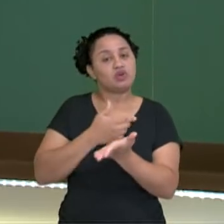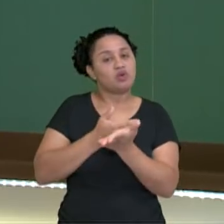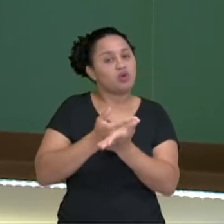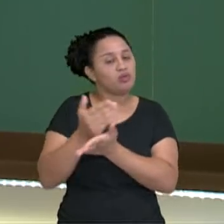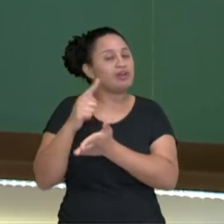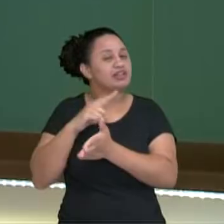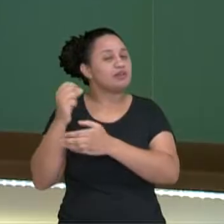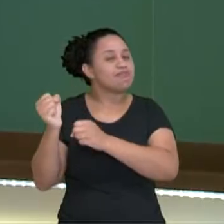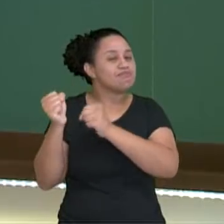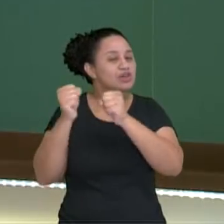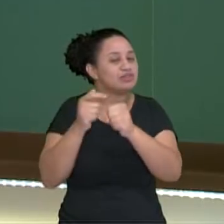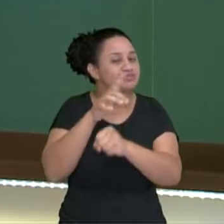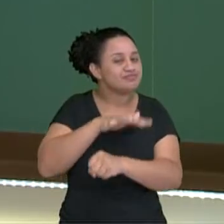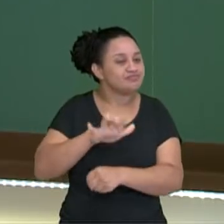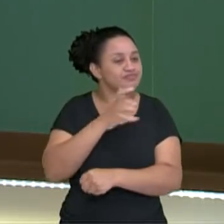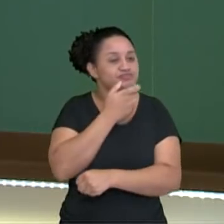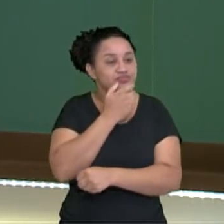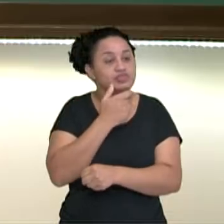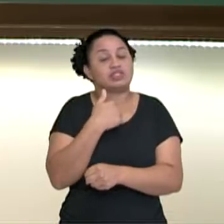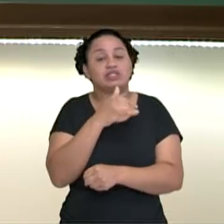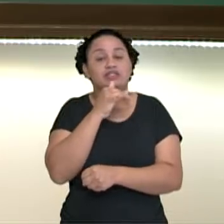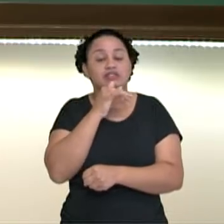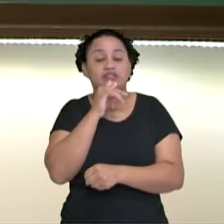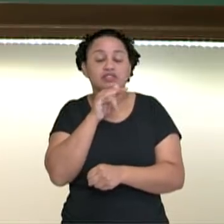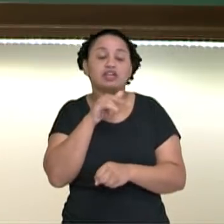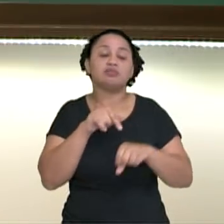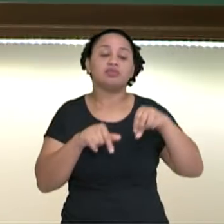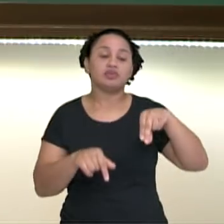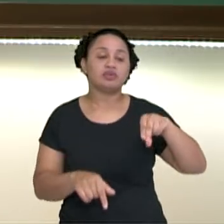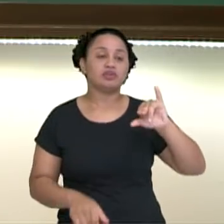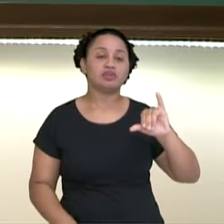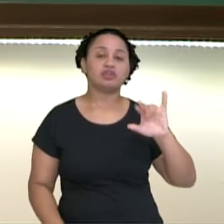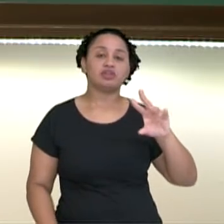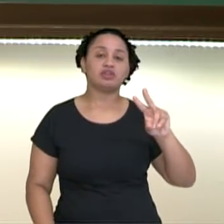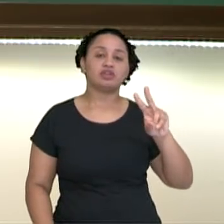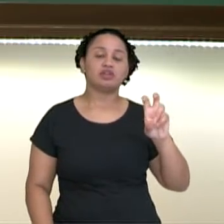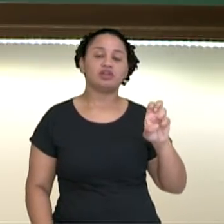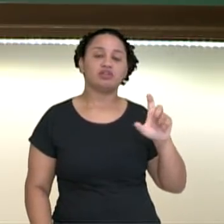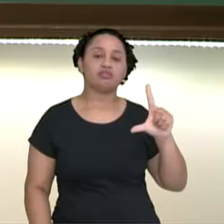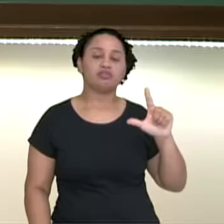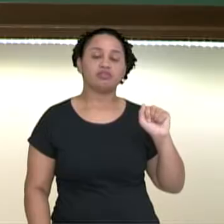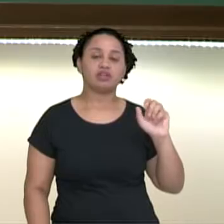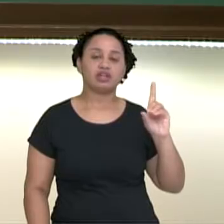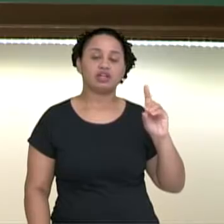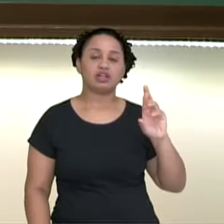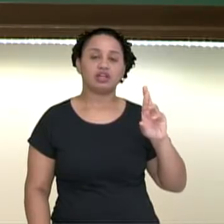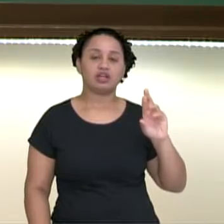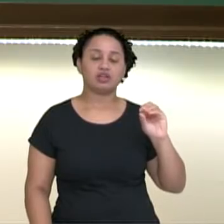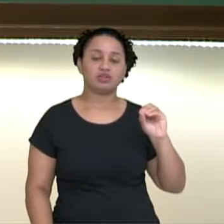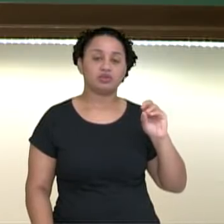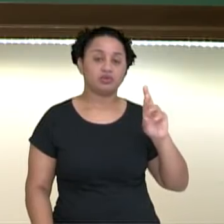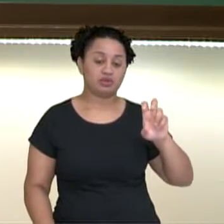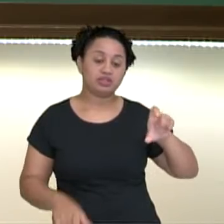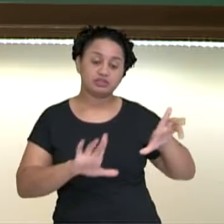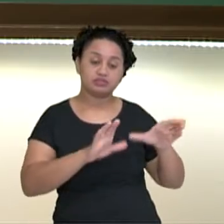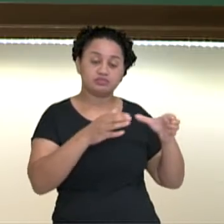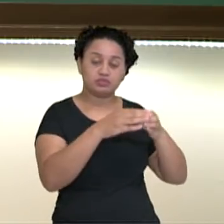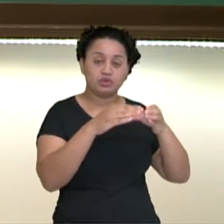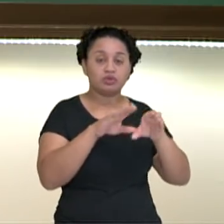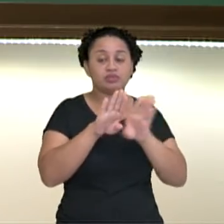da Inglaterra. Por exemplo, os niveladores e os cavadores. E em meio a essas agitações todas,